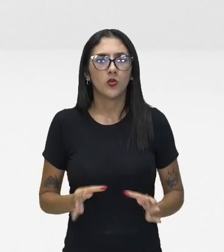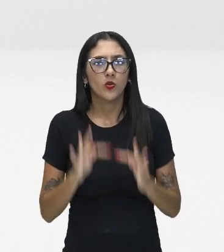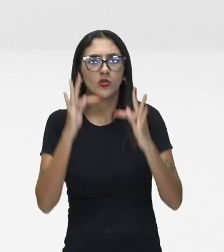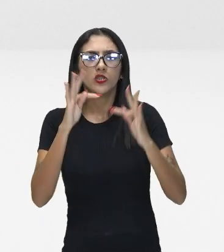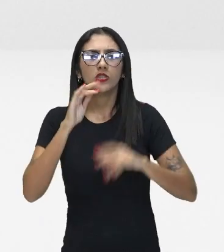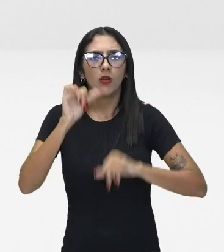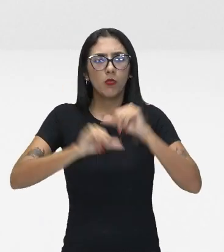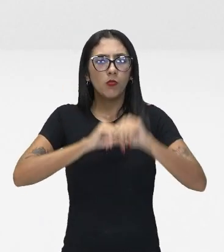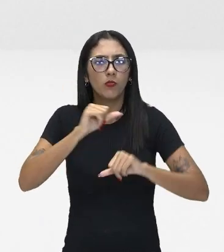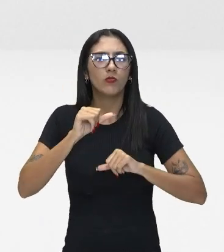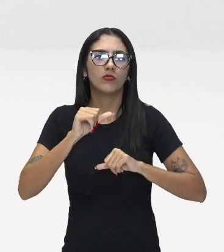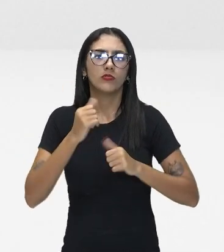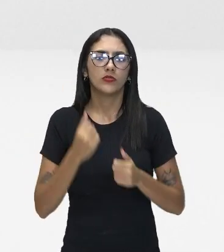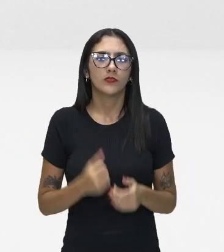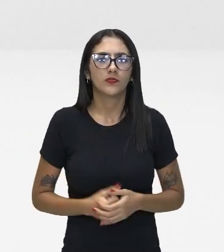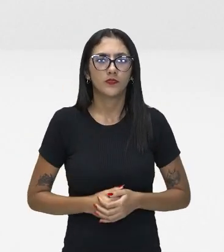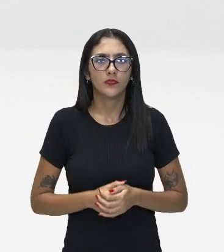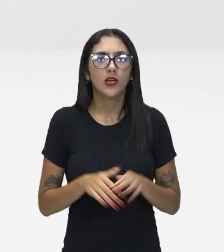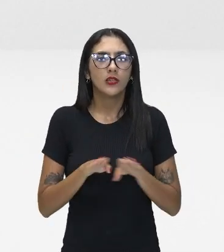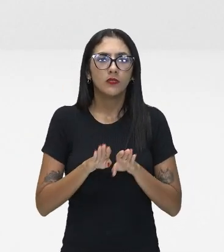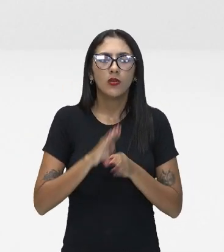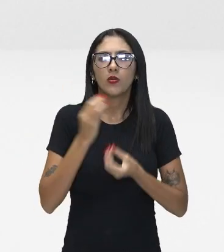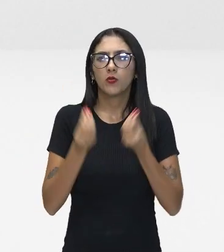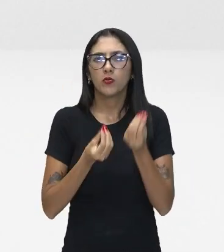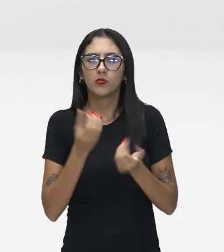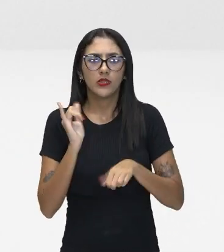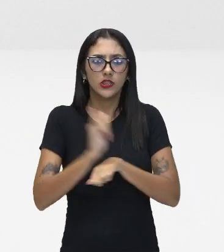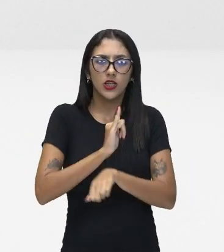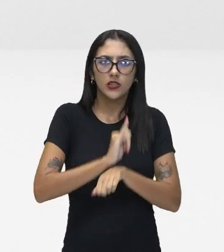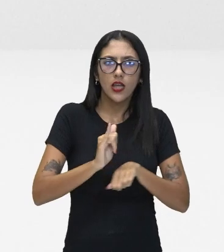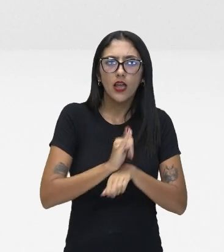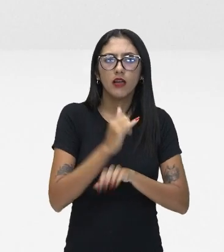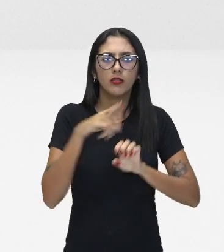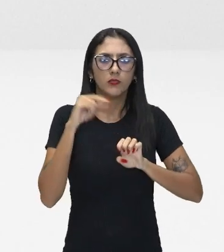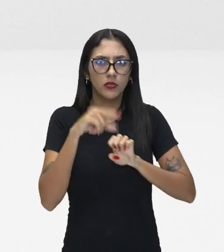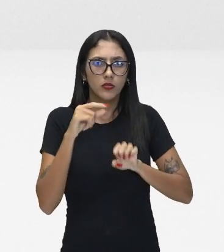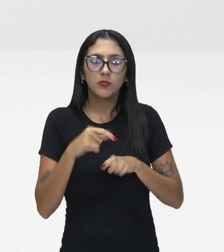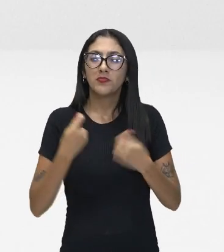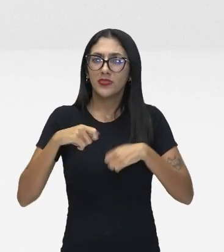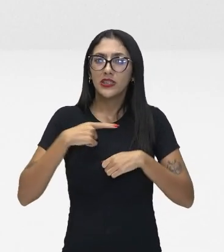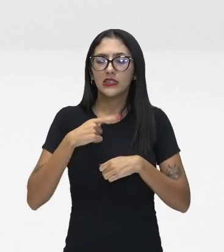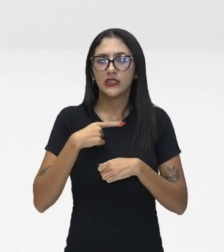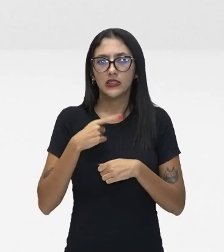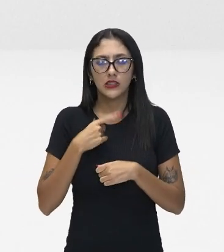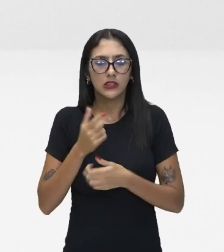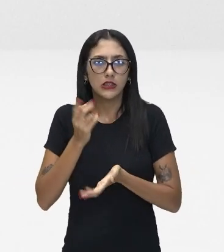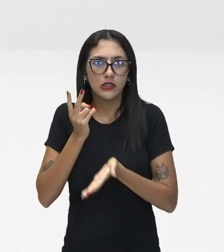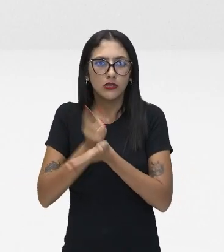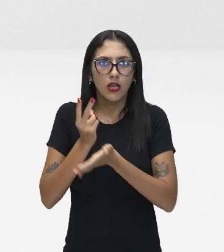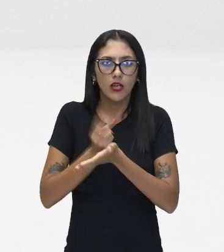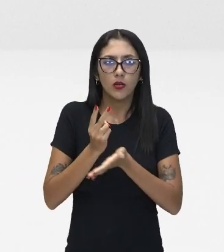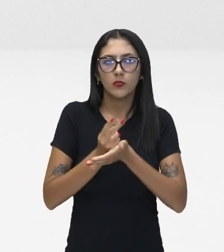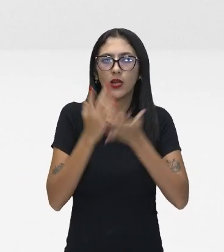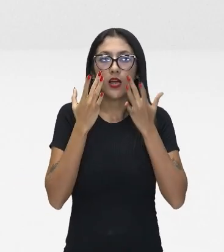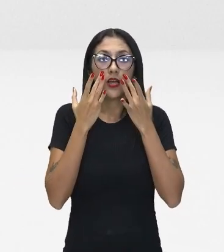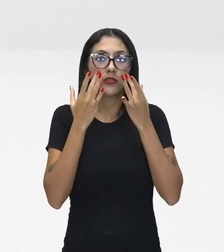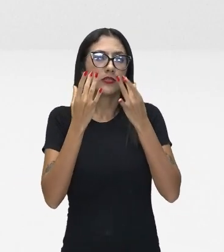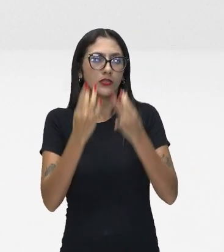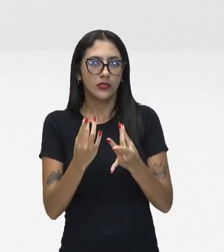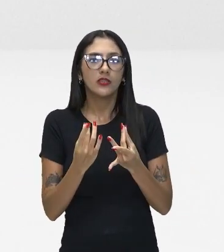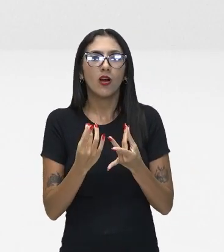mudando, como você vai empreender, tudo vai mudando, então você tem que acompanhar este mercado, você tem que